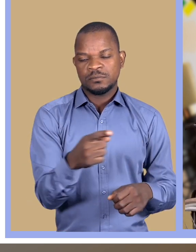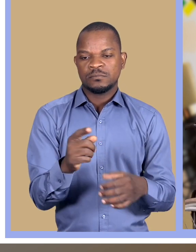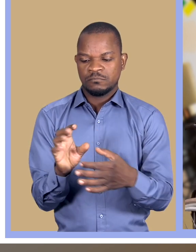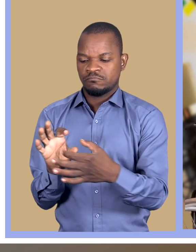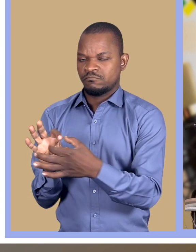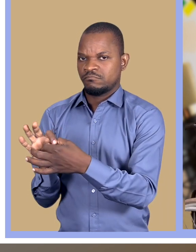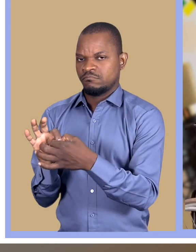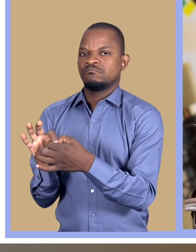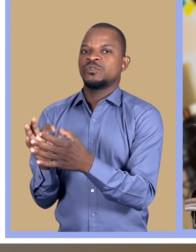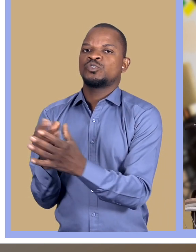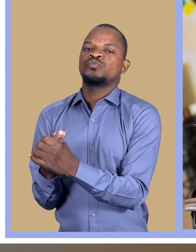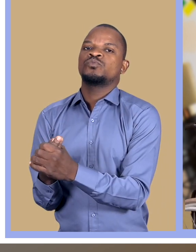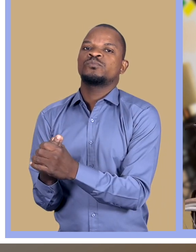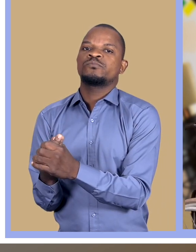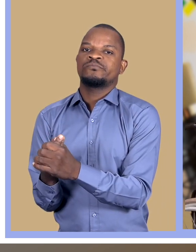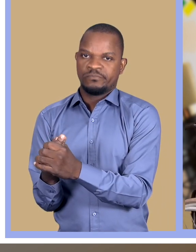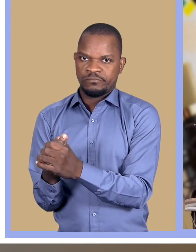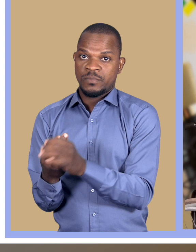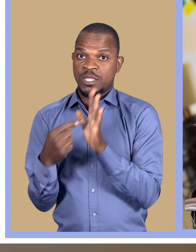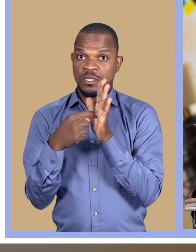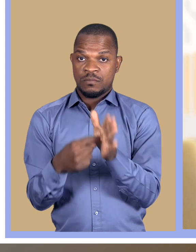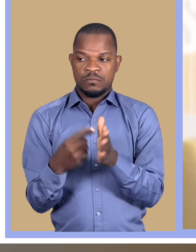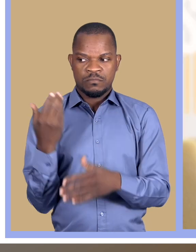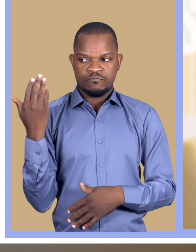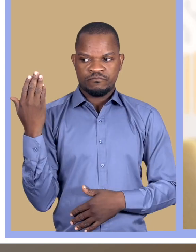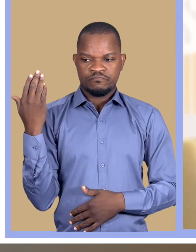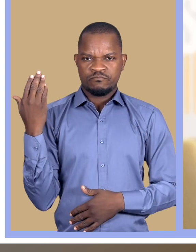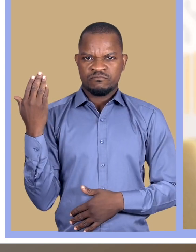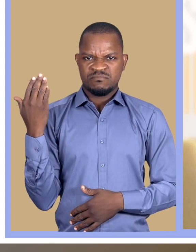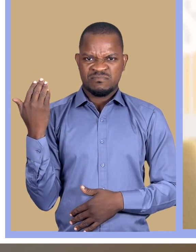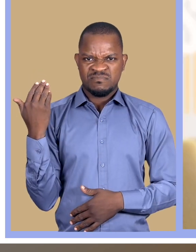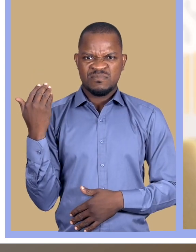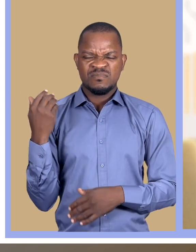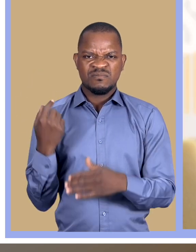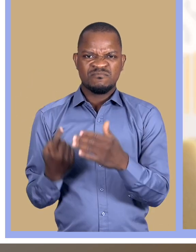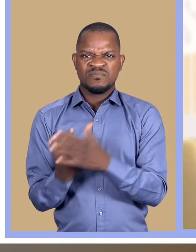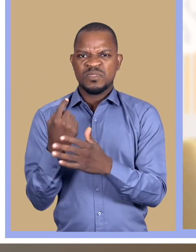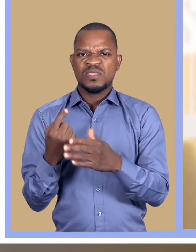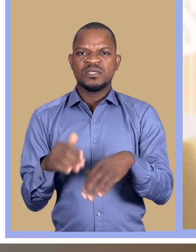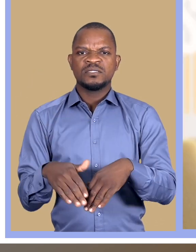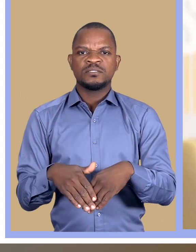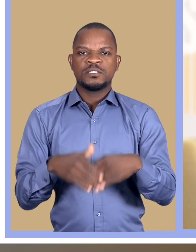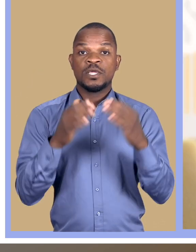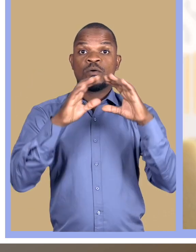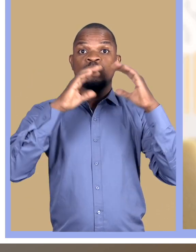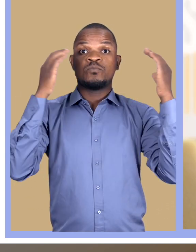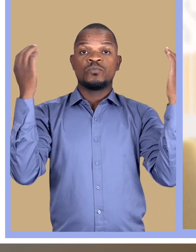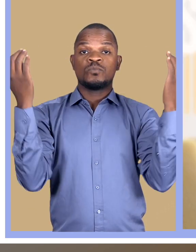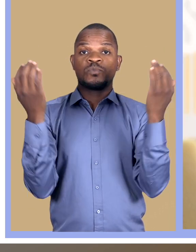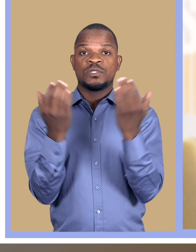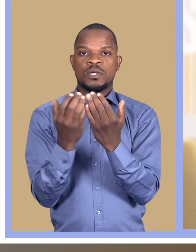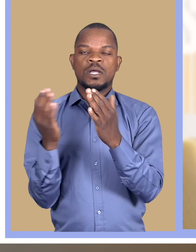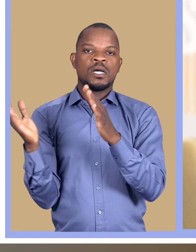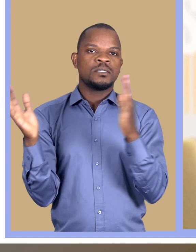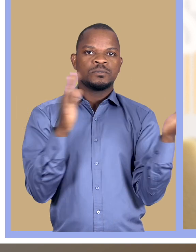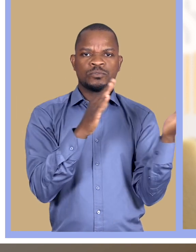conjunta. Por exemplo, há dias específicos, Dia Mundial do Ambiente, onde não só o Movimento de Geração Consciente,